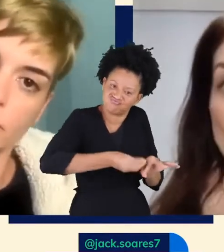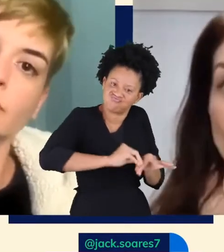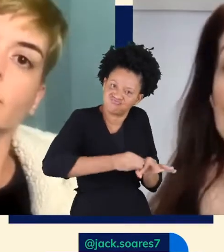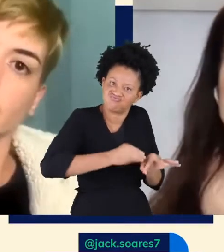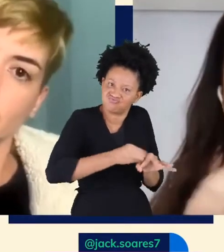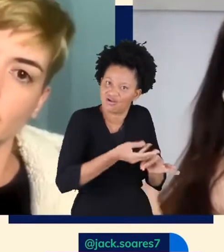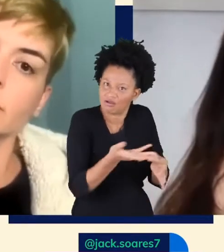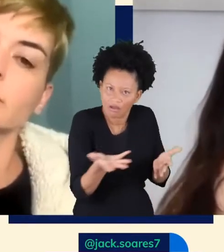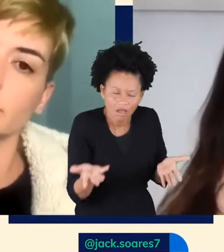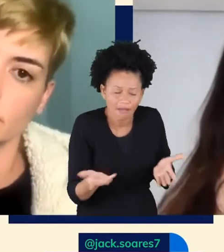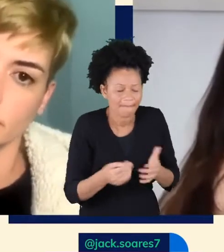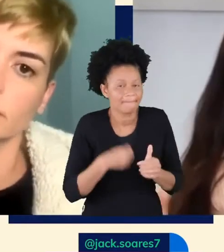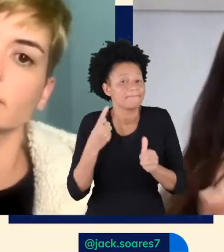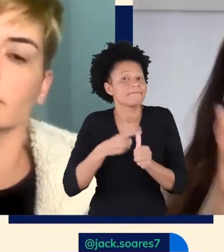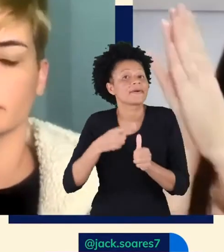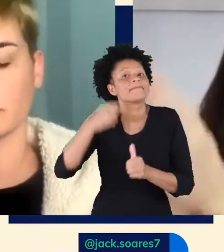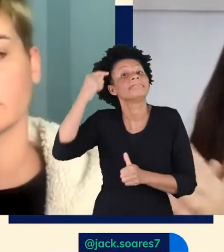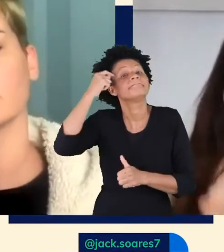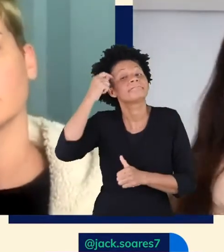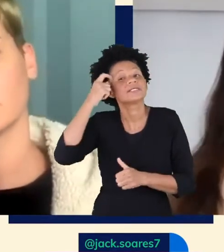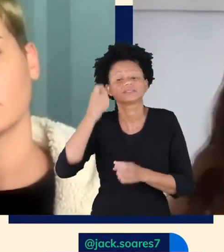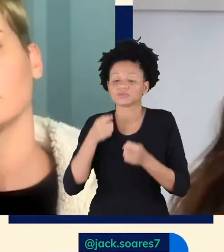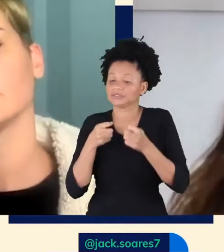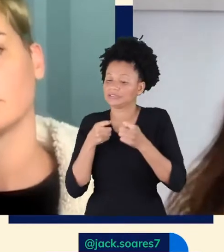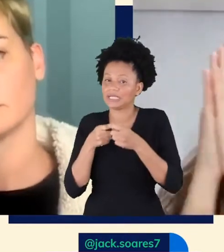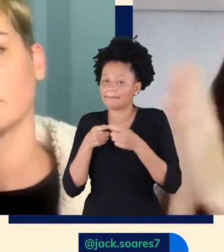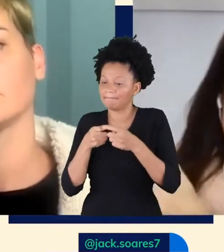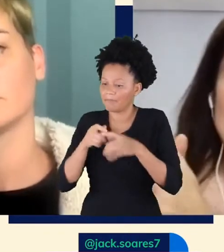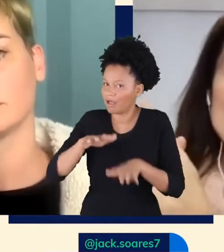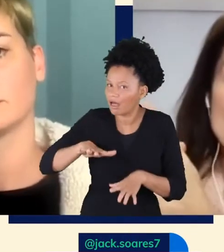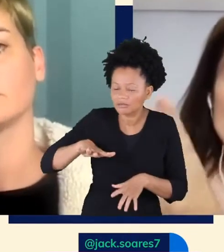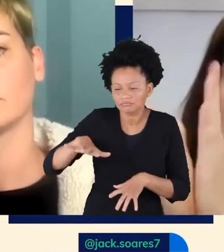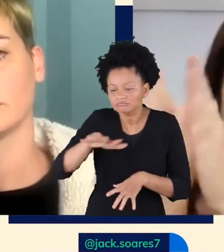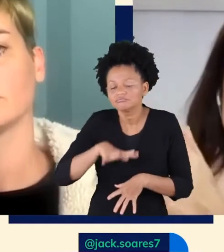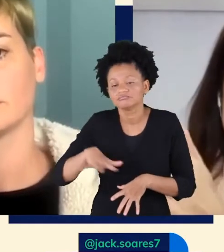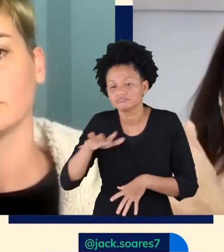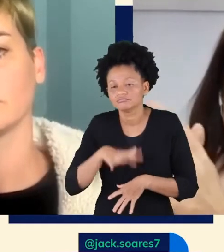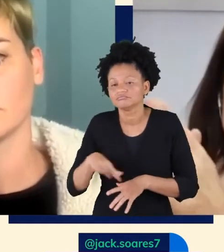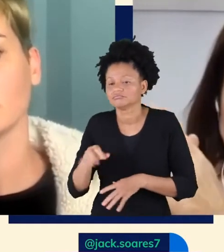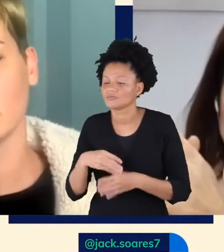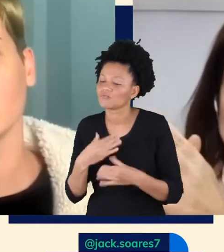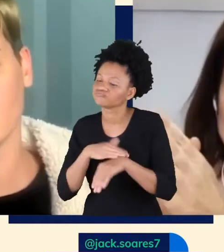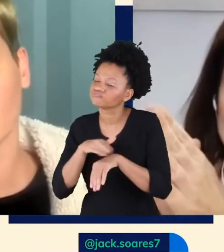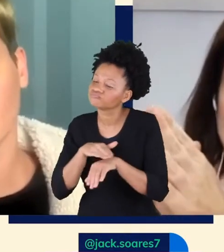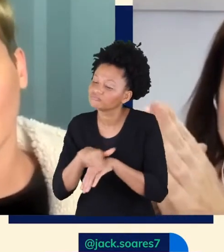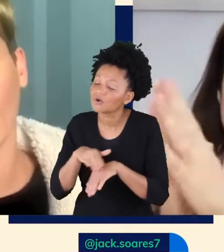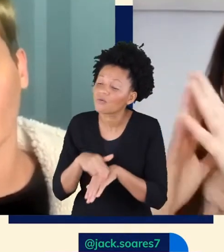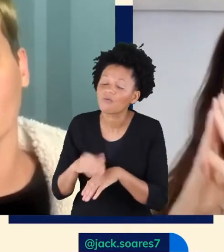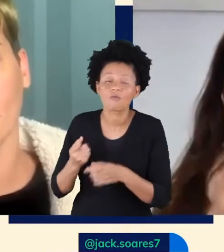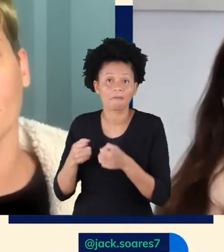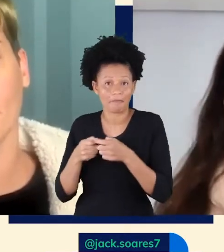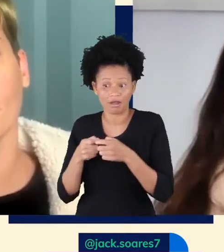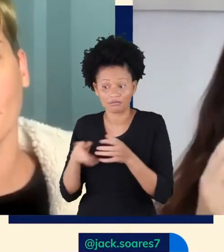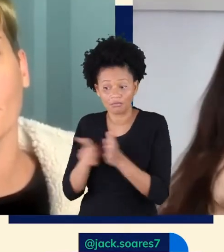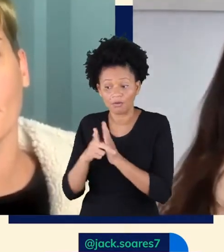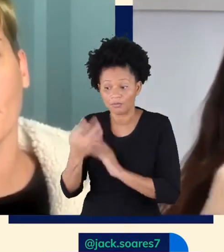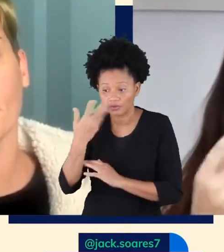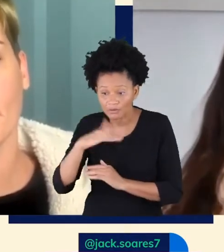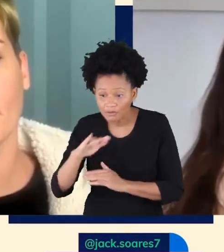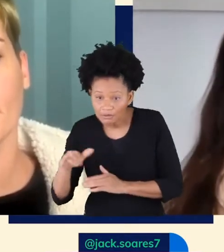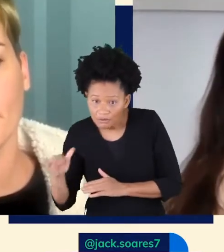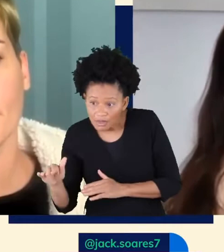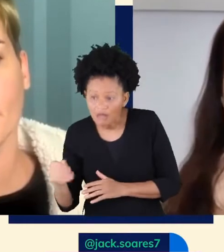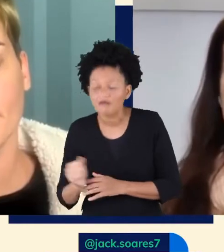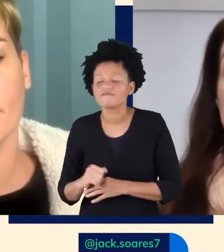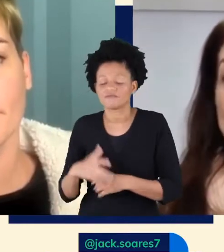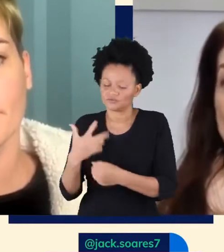ele descobriu de resolver aquilo. O primeiro passo é sempre a gente pensa no âmbito clínico, tá? A partir dali, dessa troca,